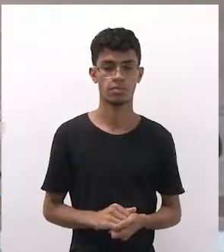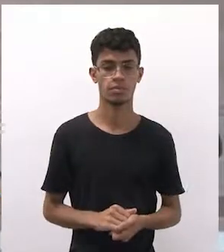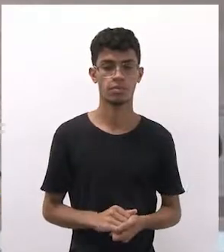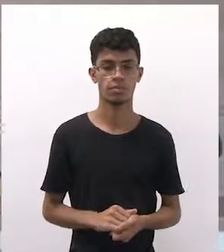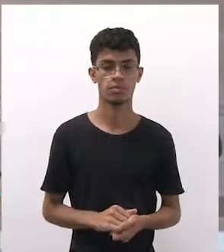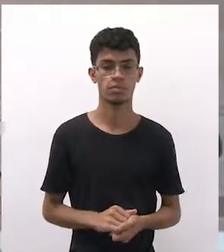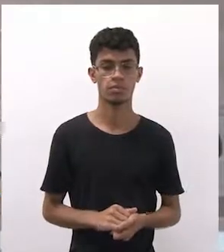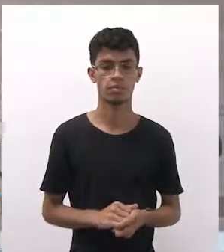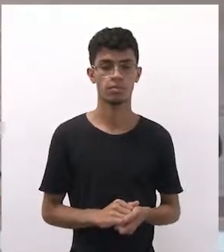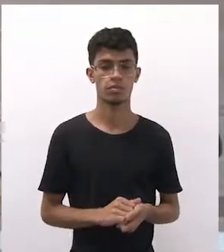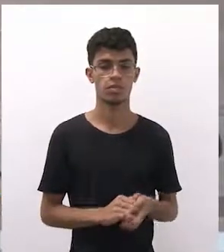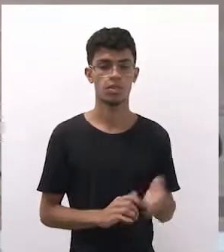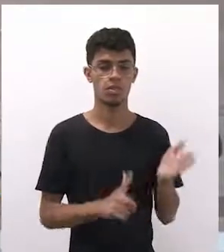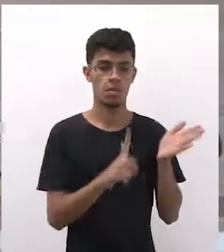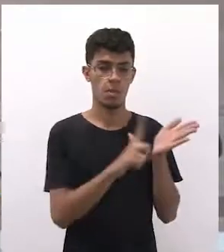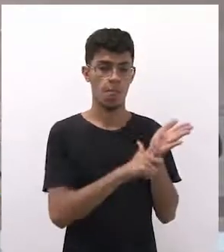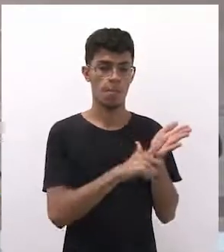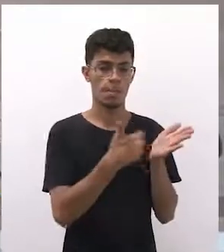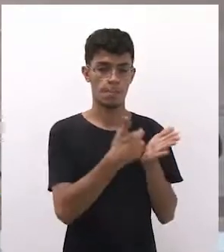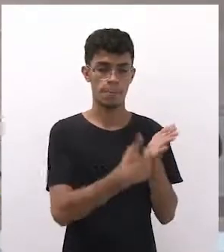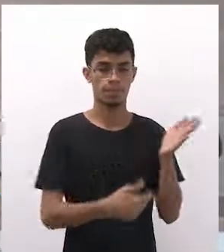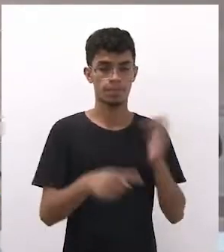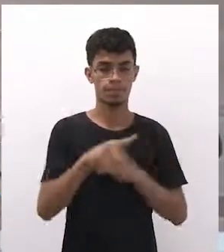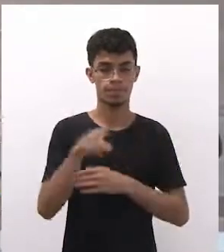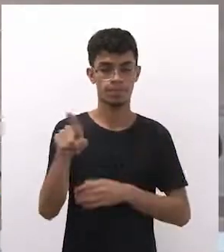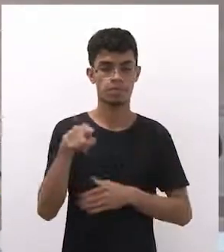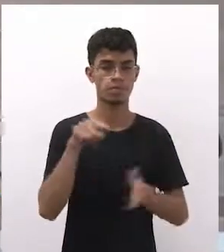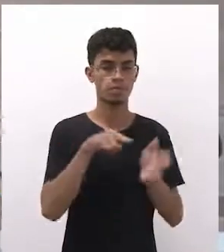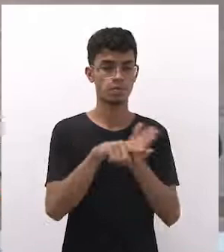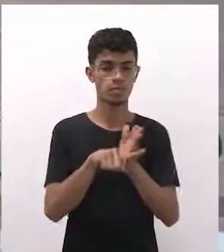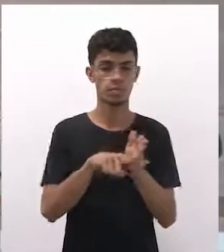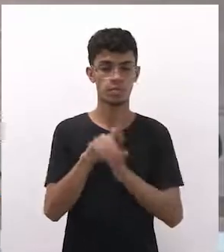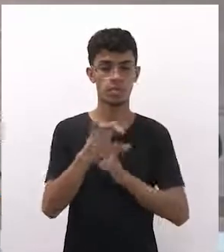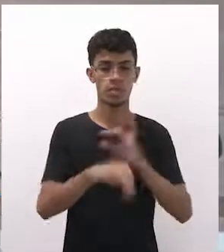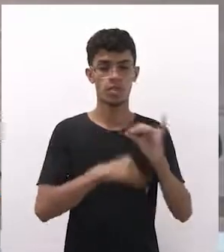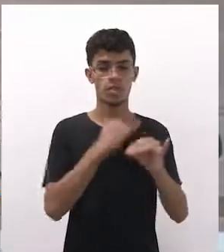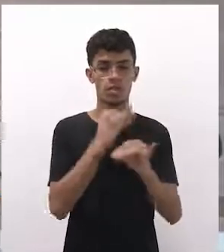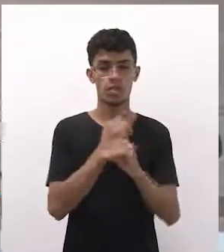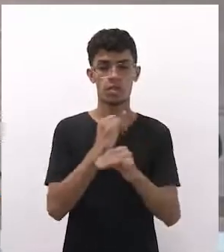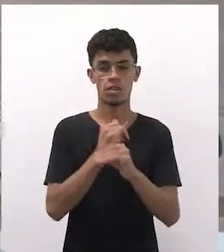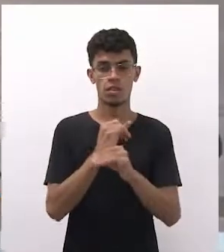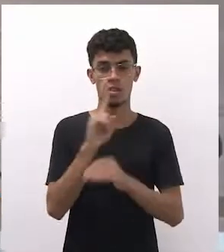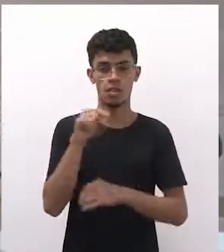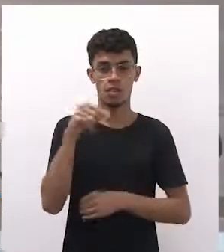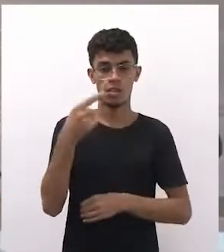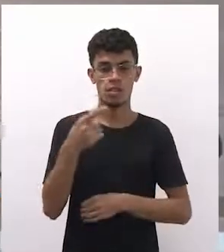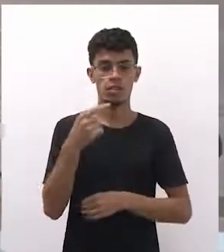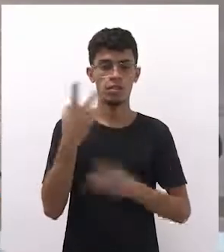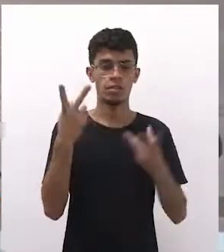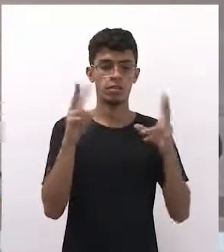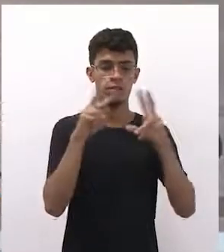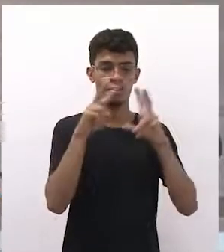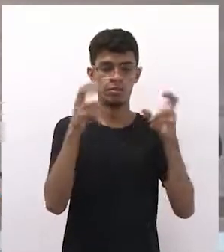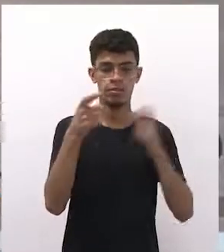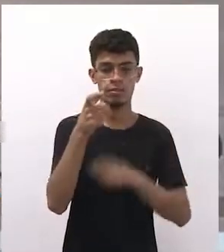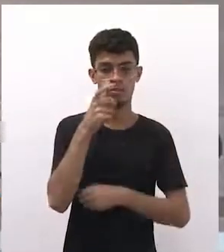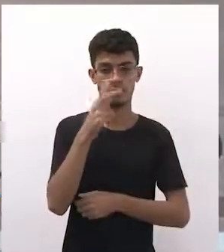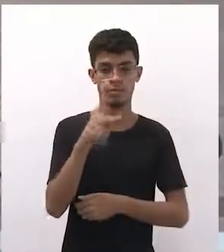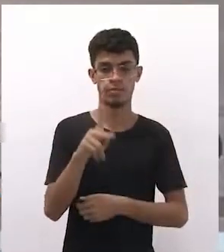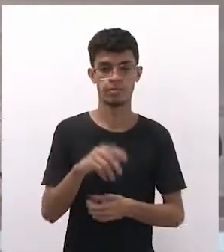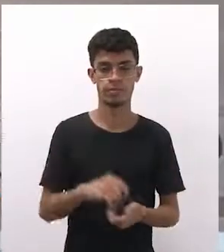Tanto essa lista TIP, vocês podem achar na internet, e deixa eu passar também um outro ponto que talvez seja de